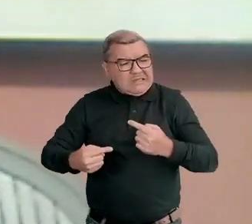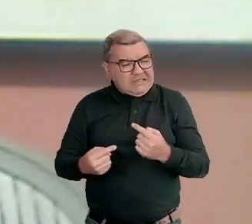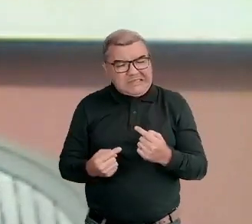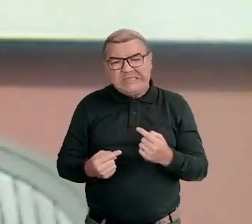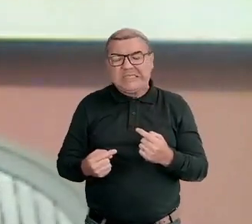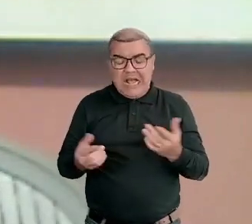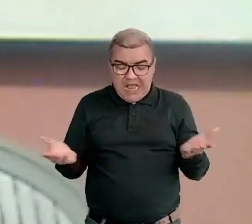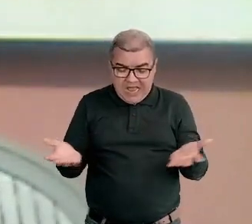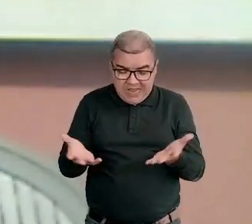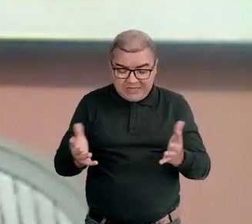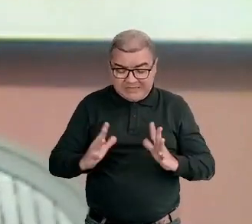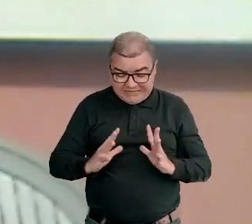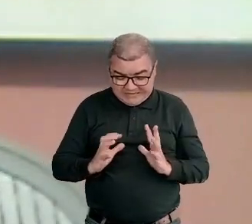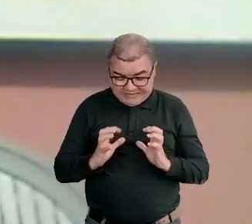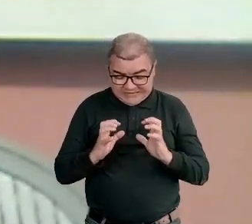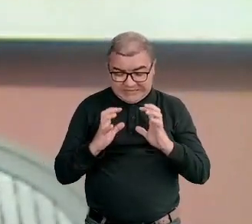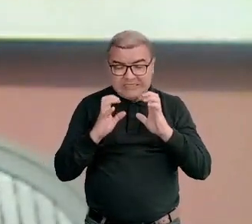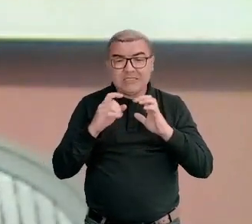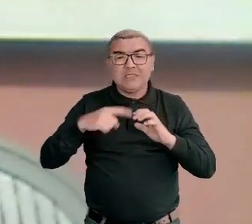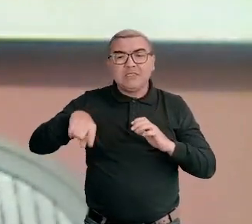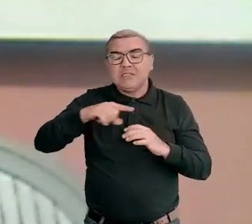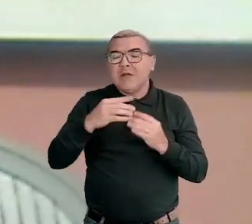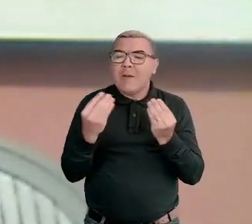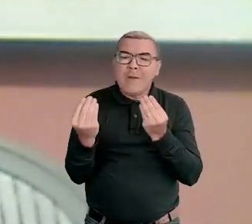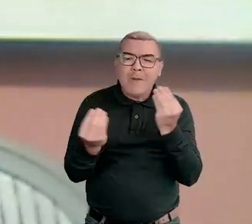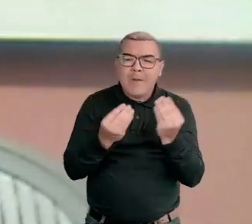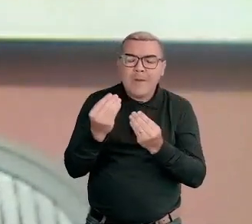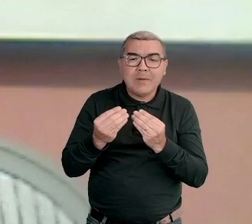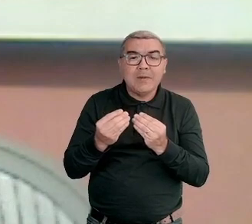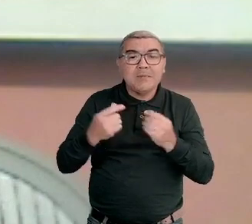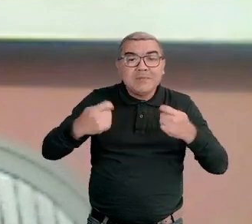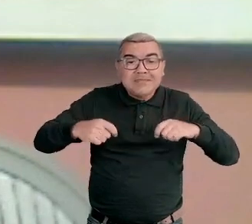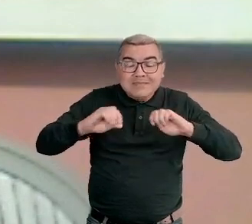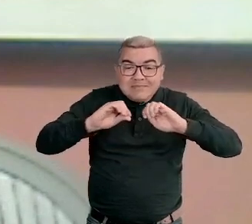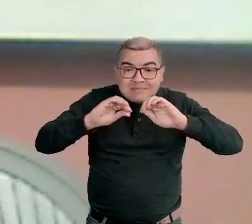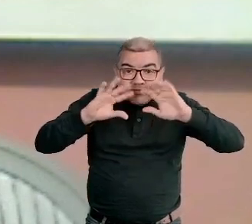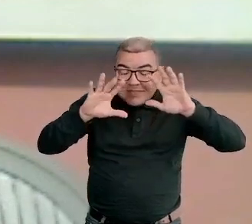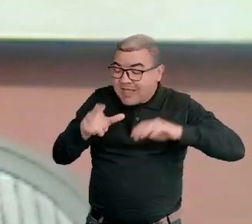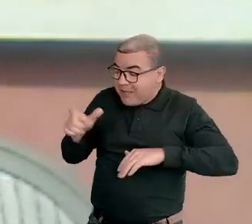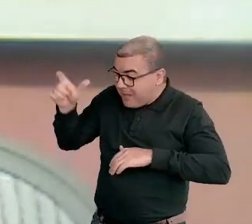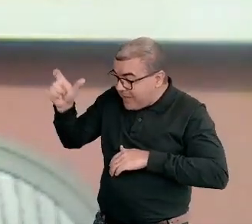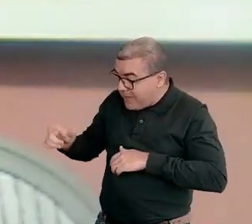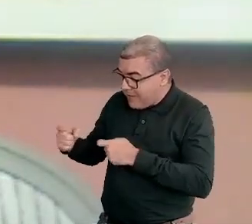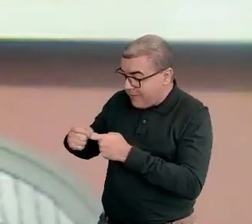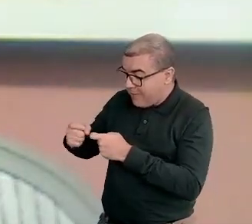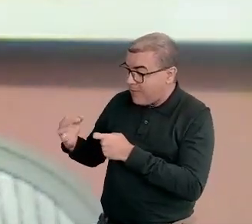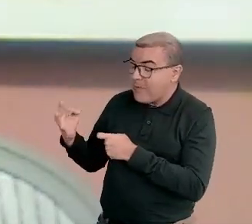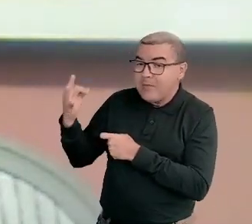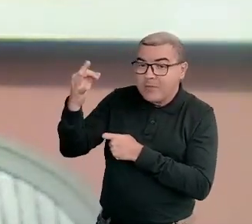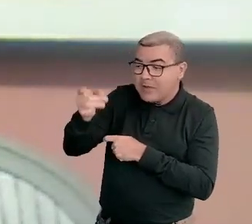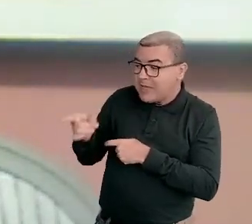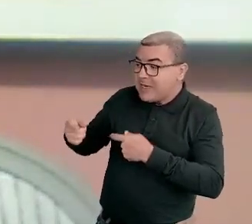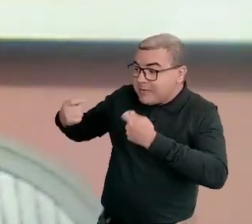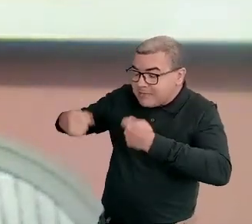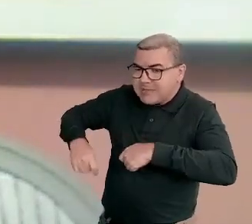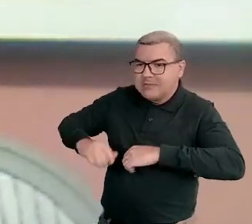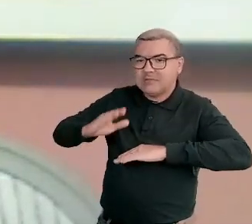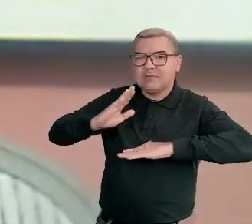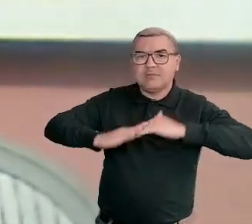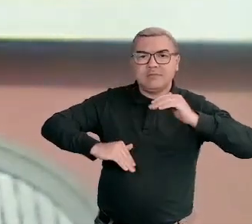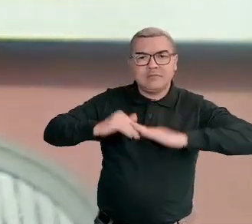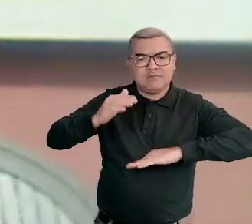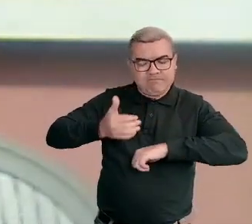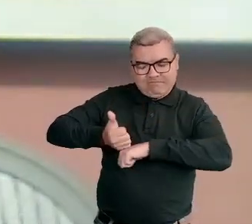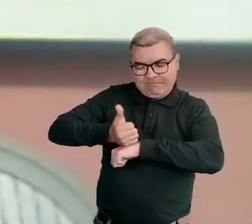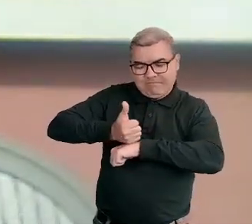nesse momento que nós estamos vivendo, que nós devemos ter clareza de que o médico do futuro ele tem que ter muita